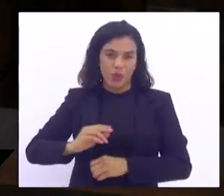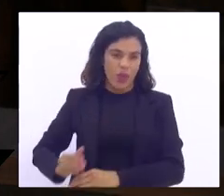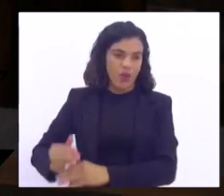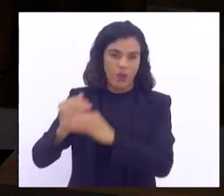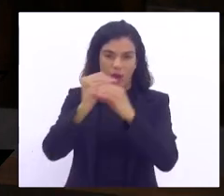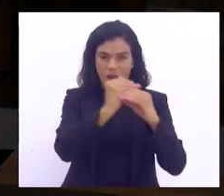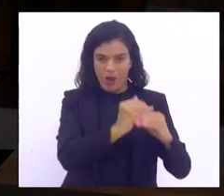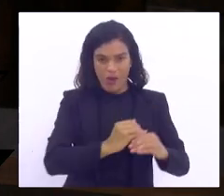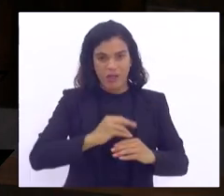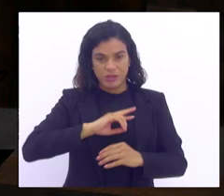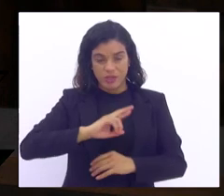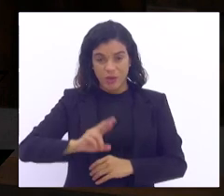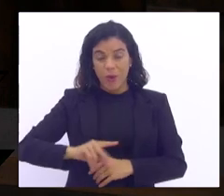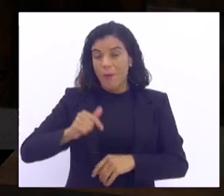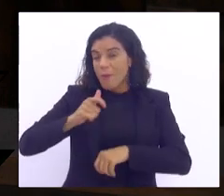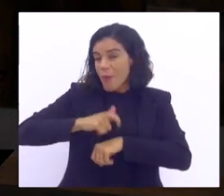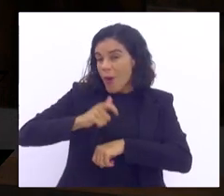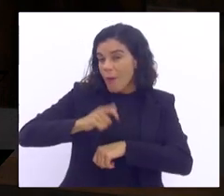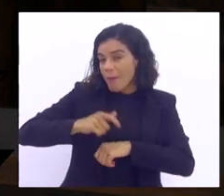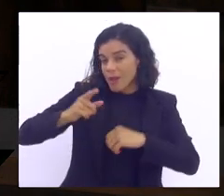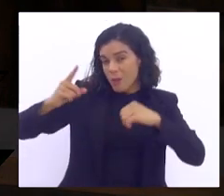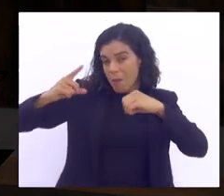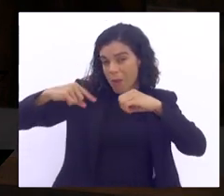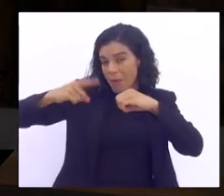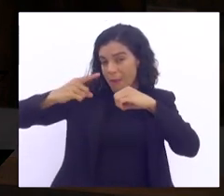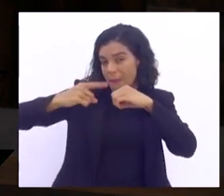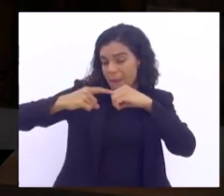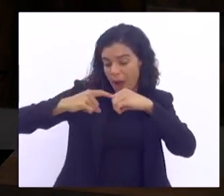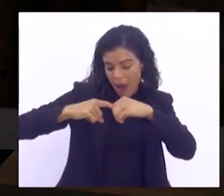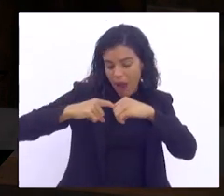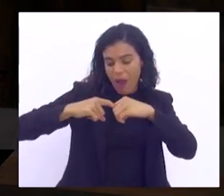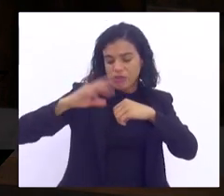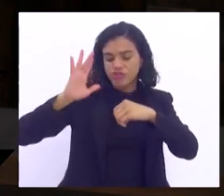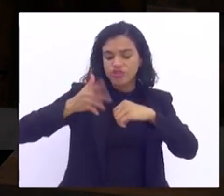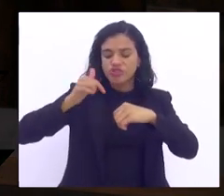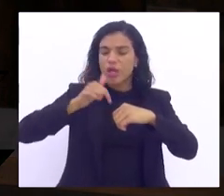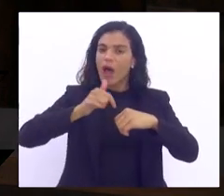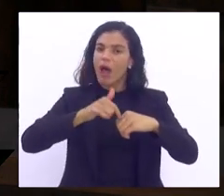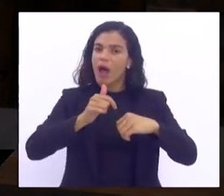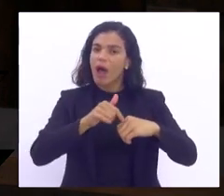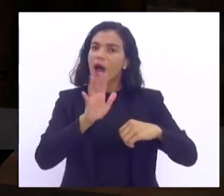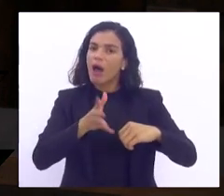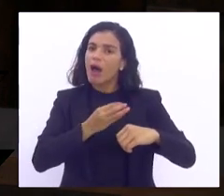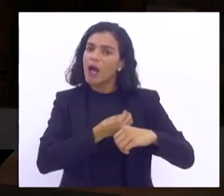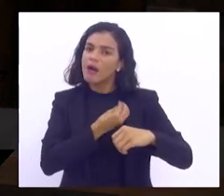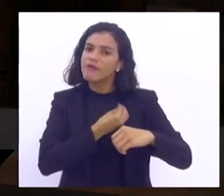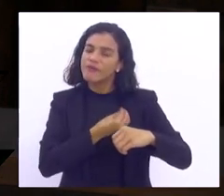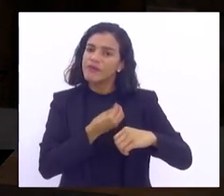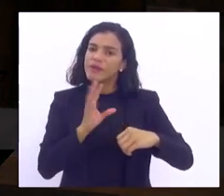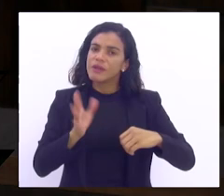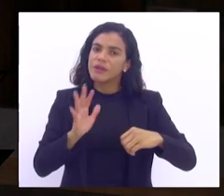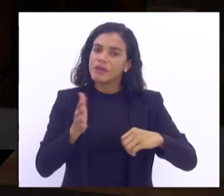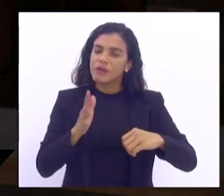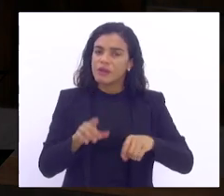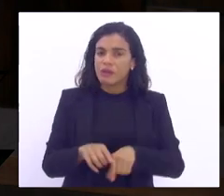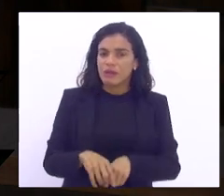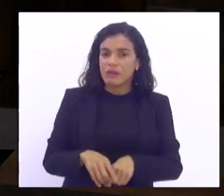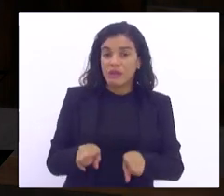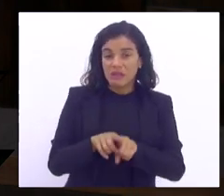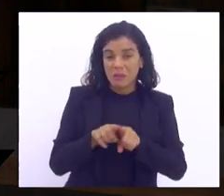direito à vida desde a concepção não fosse racional, mais um postulado arbitrário de